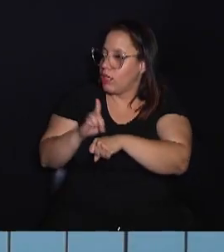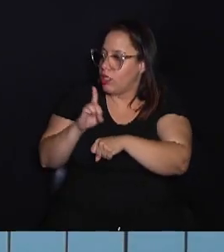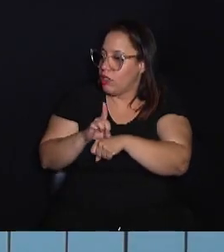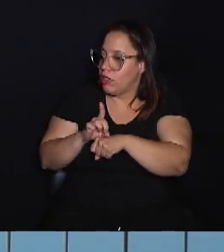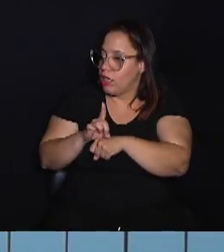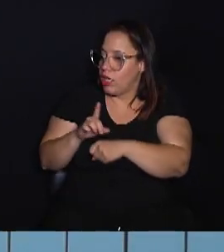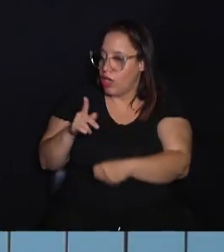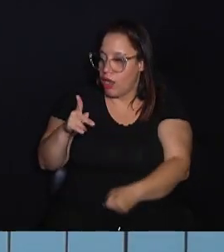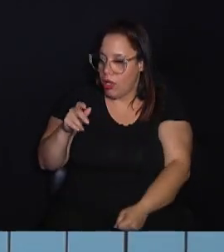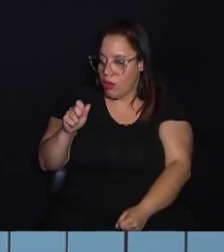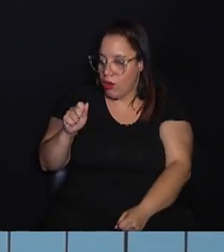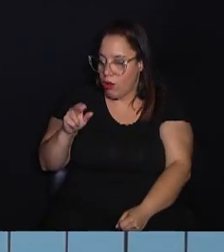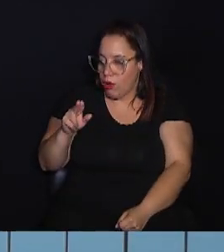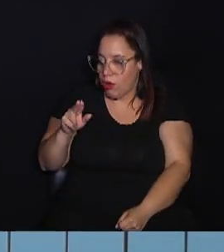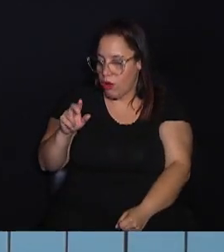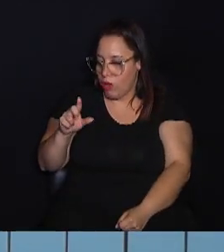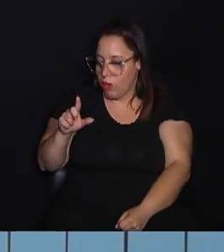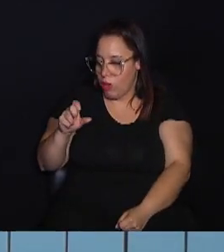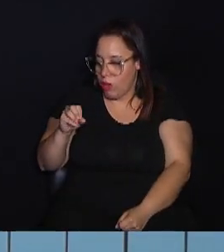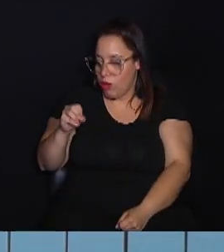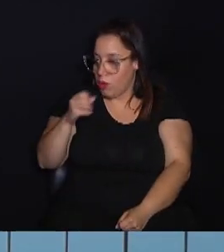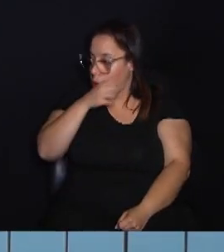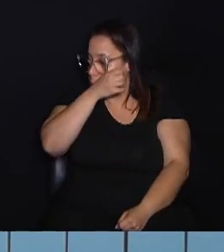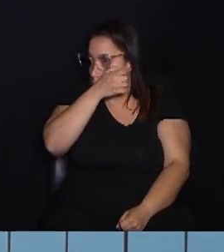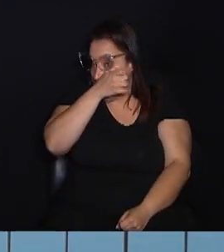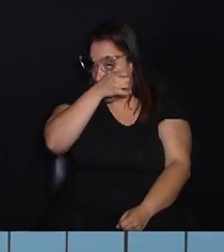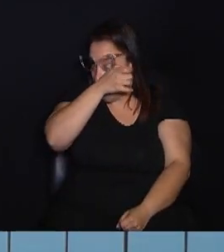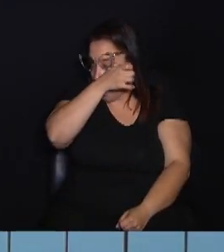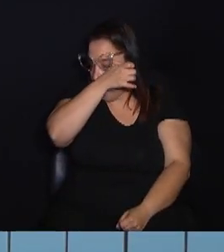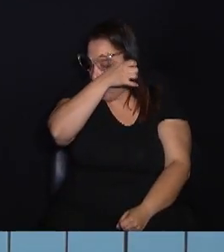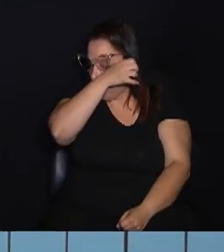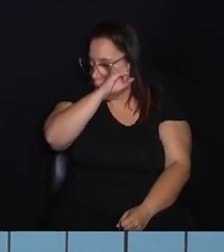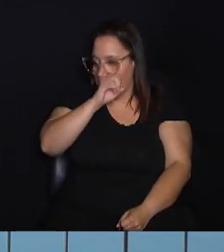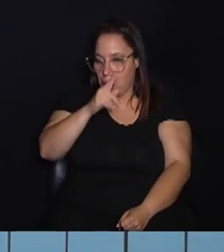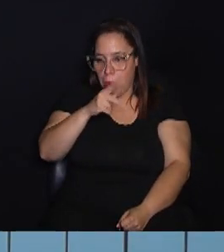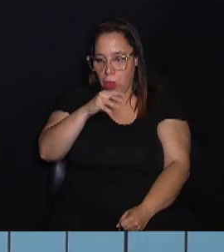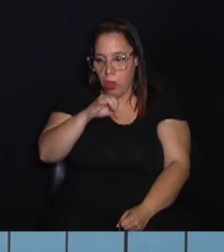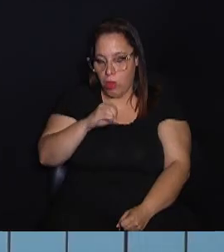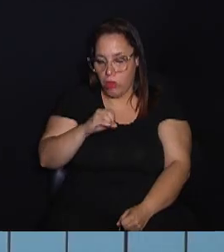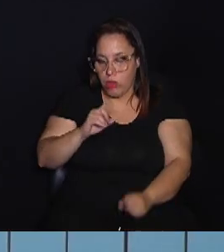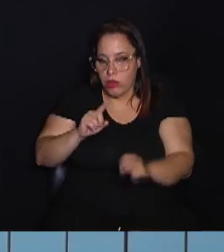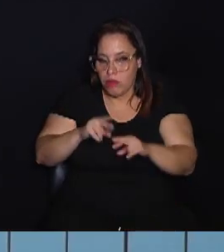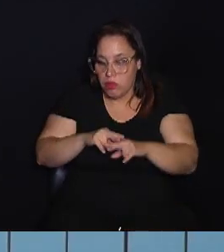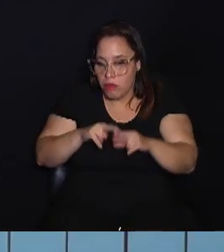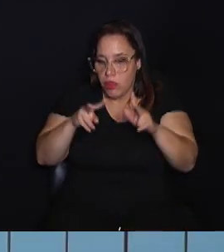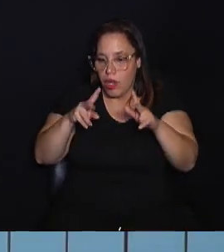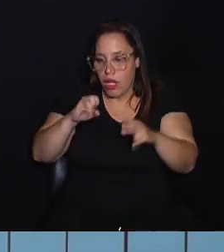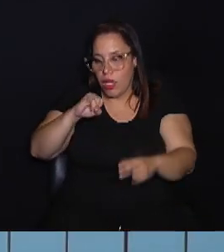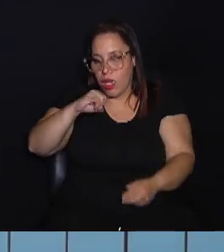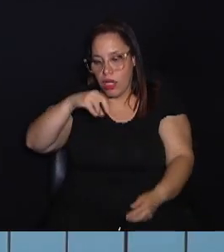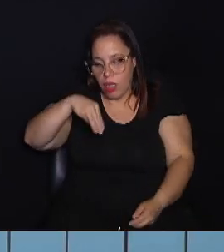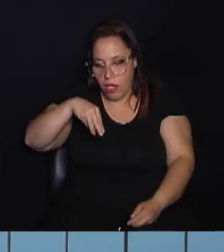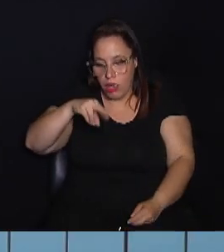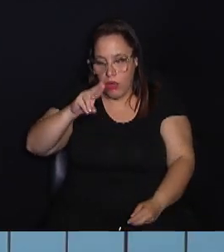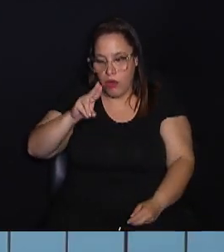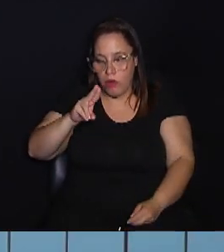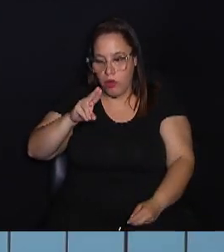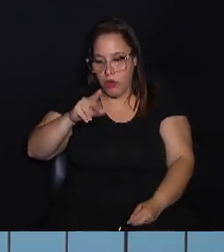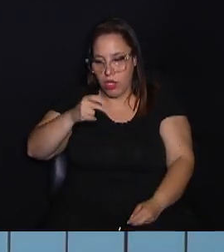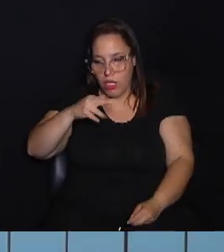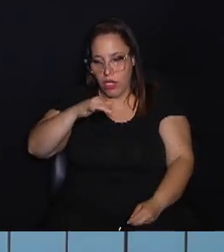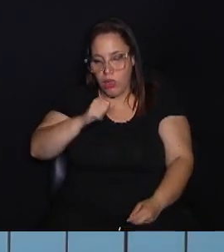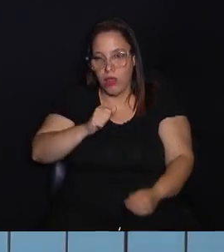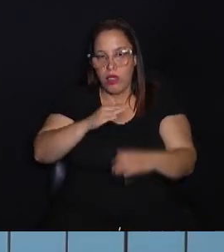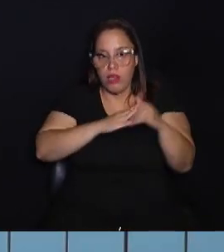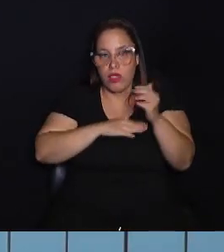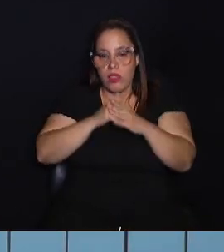Doutor Paulo, no caso da imunoterapia, qual que foi o diferencial da imunoterapia nesse